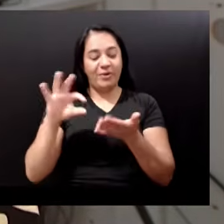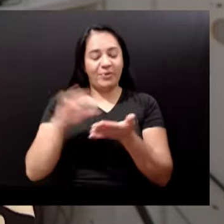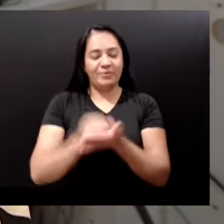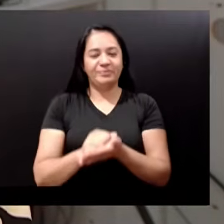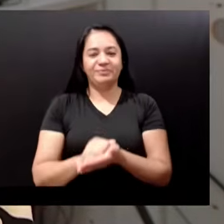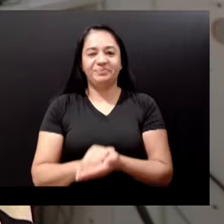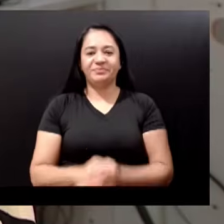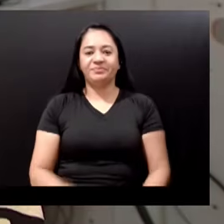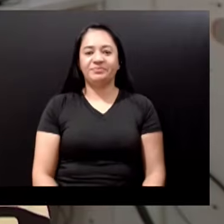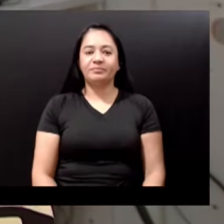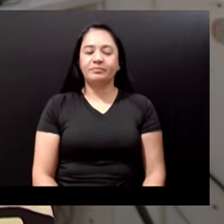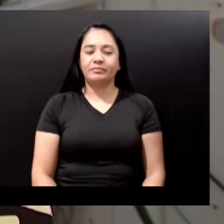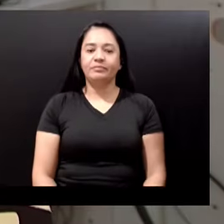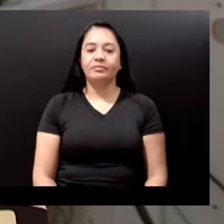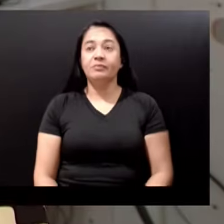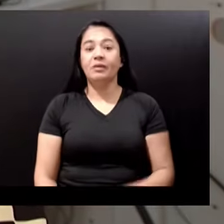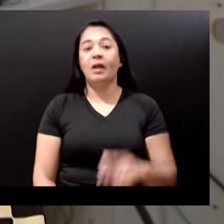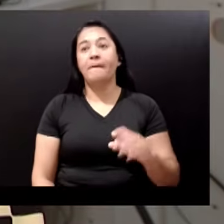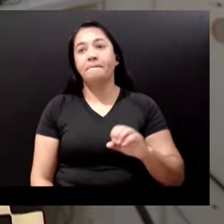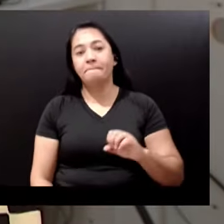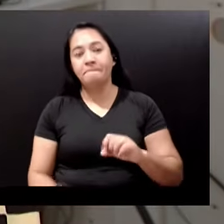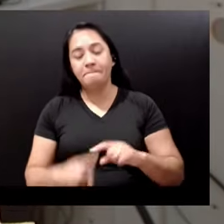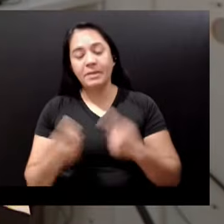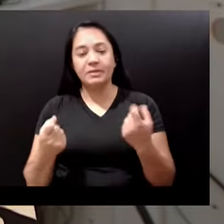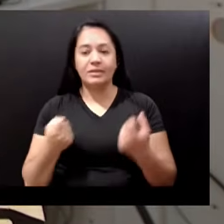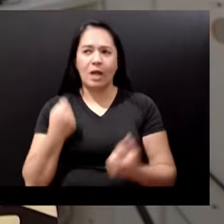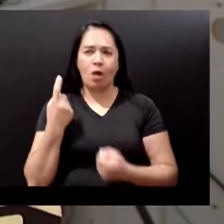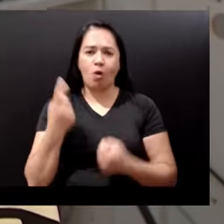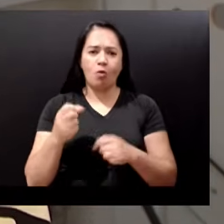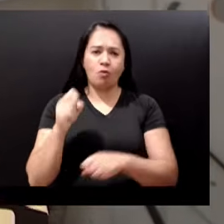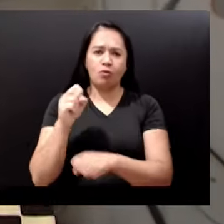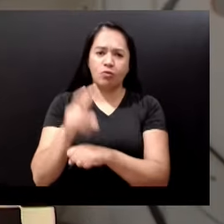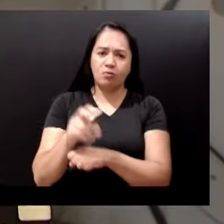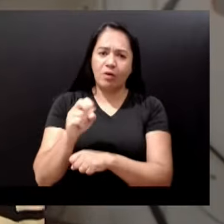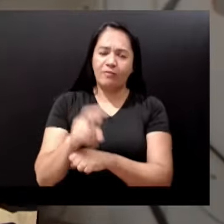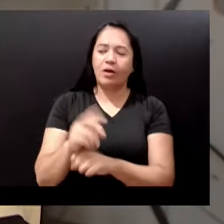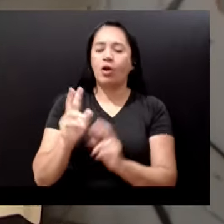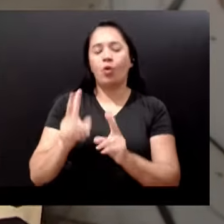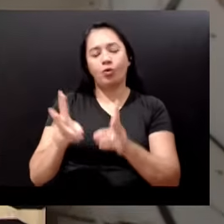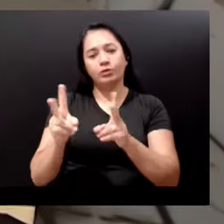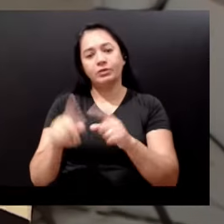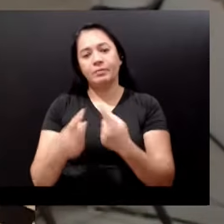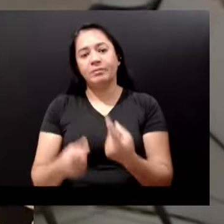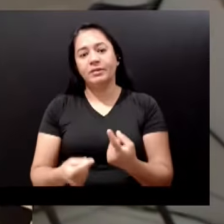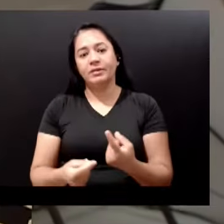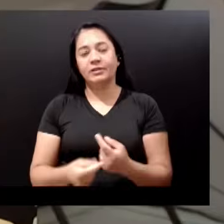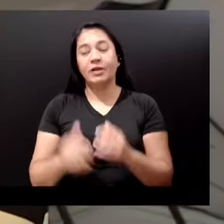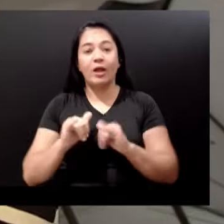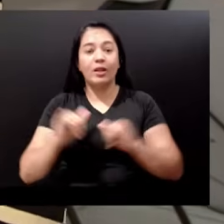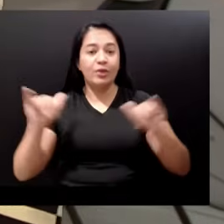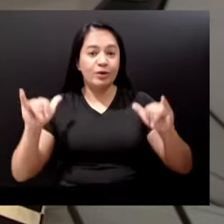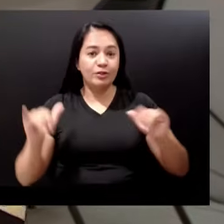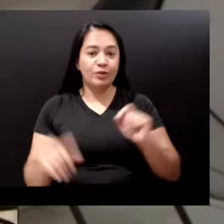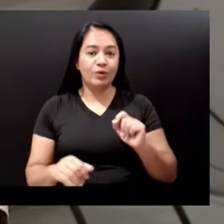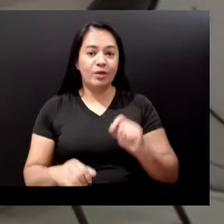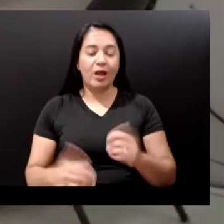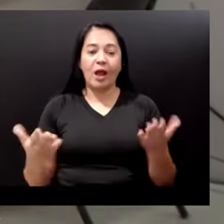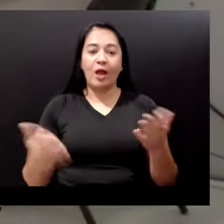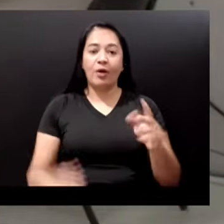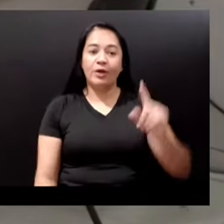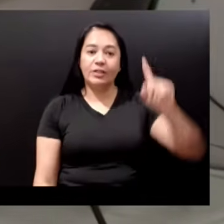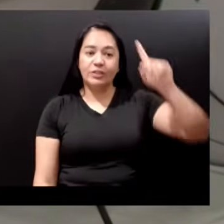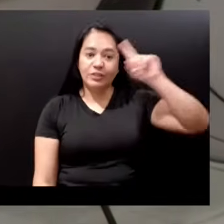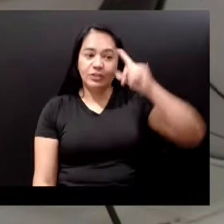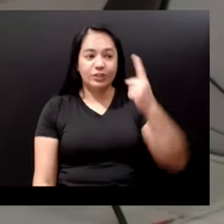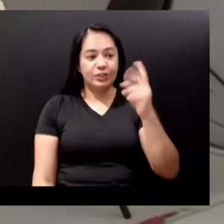Há vagas que ainda permanecem até o final do mês, mas a gente tem uma boa notícia. Todos os dias 15 de cada mês nós